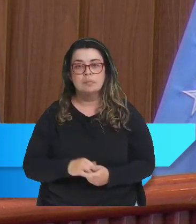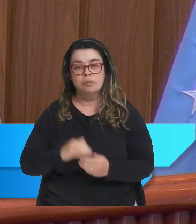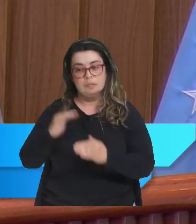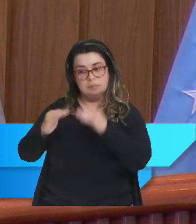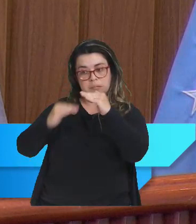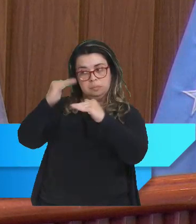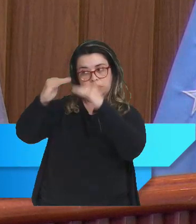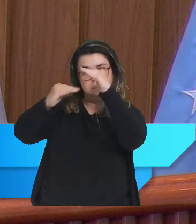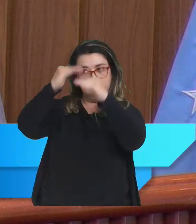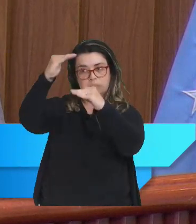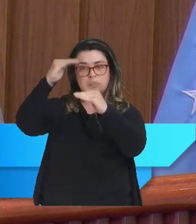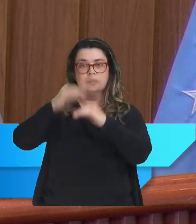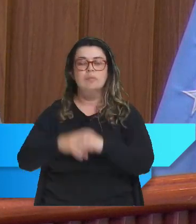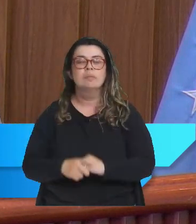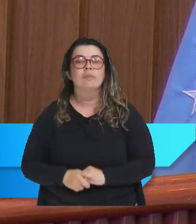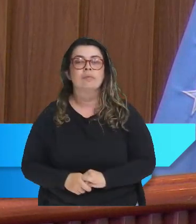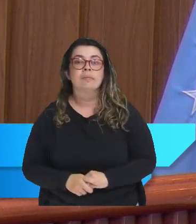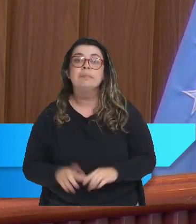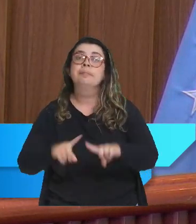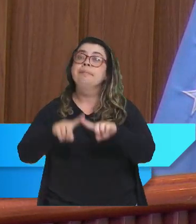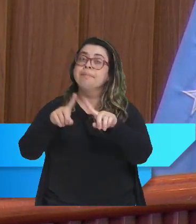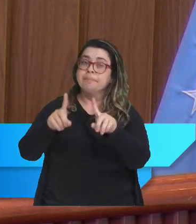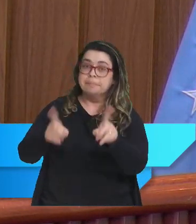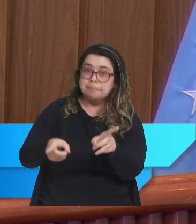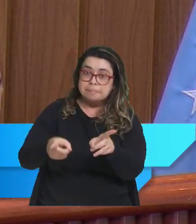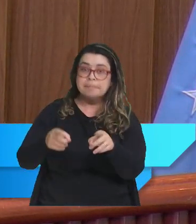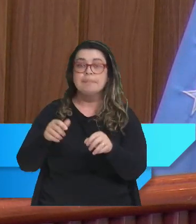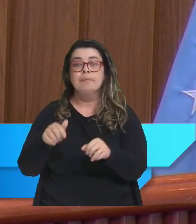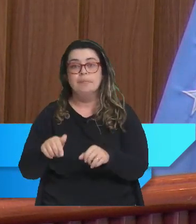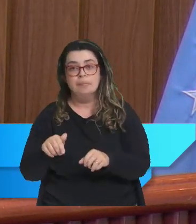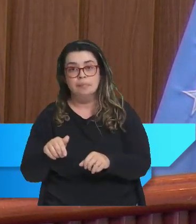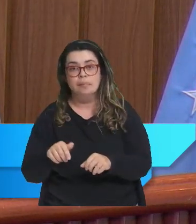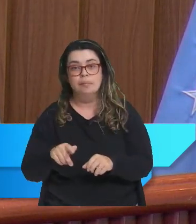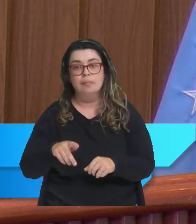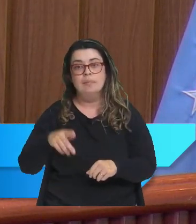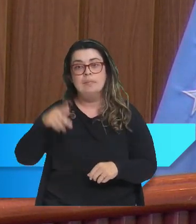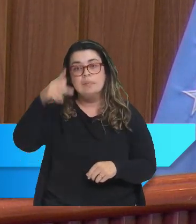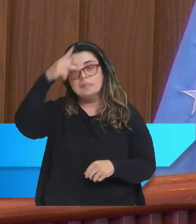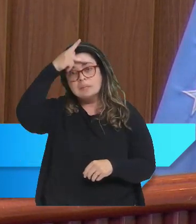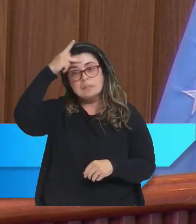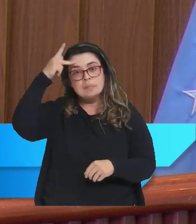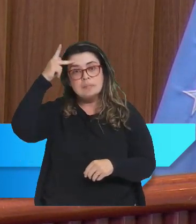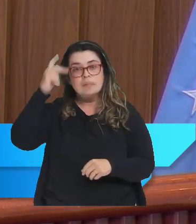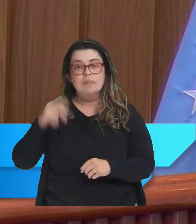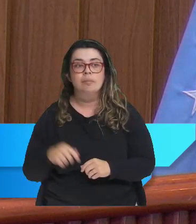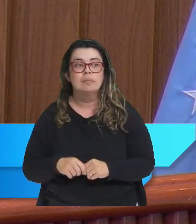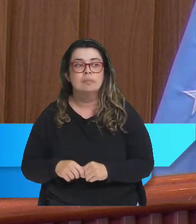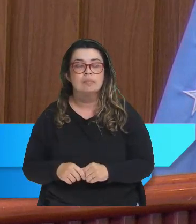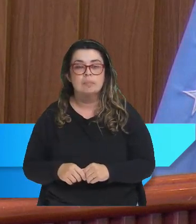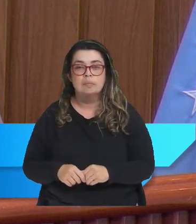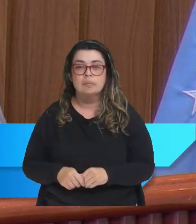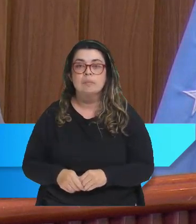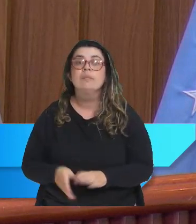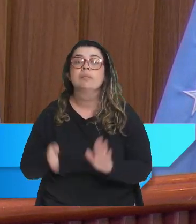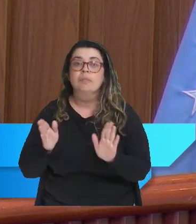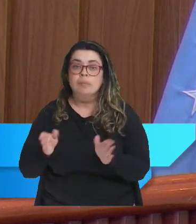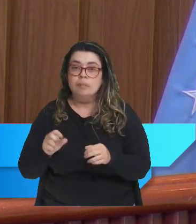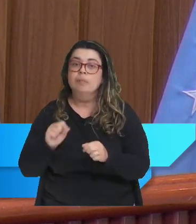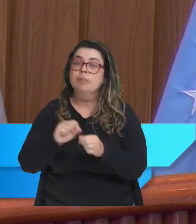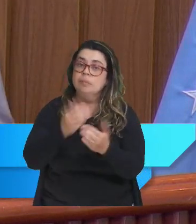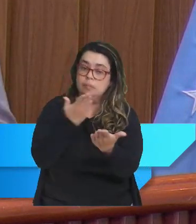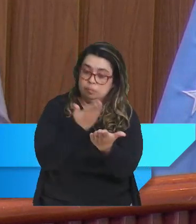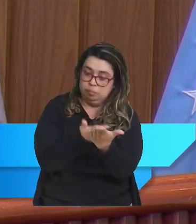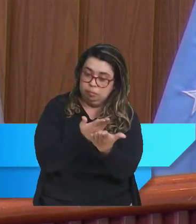funcionário. Porém, esse funcionário, a matrícula dele não cessou, ele passou no concurso, não